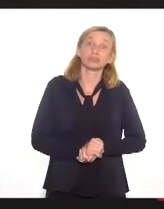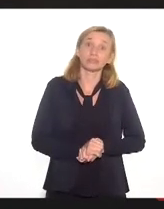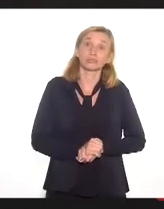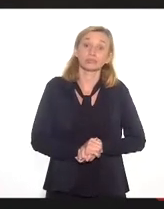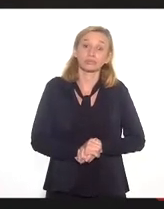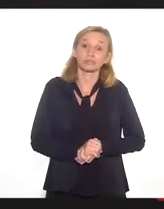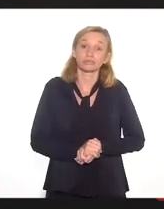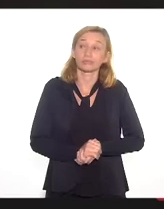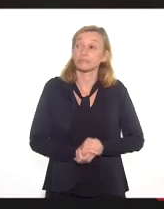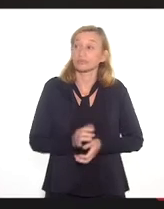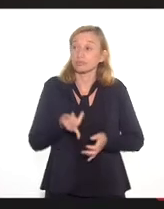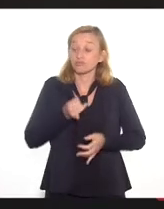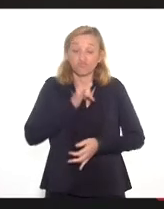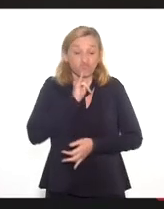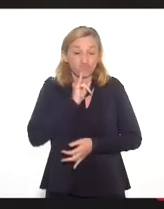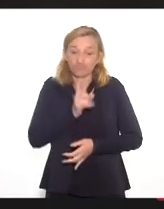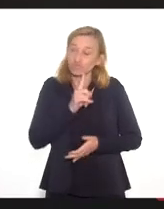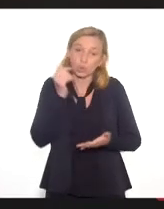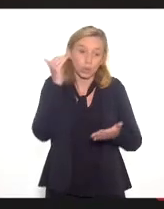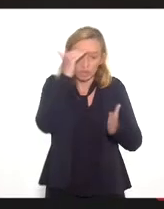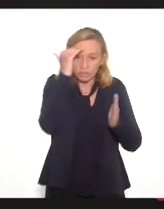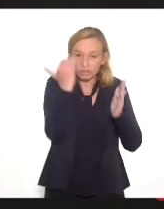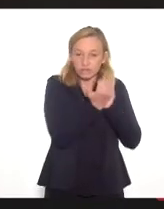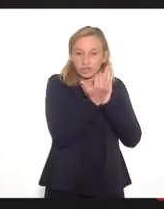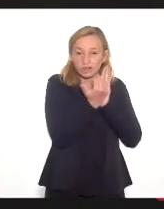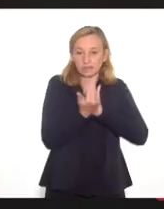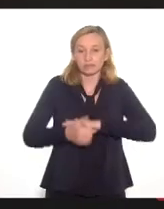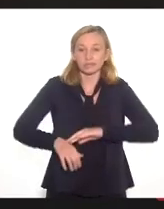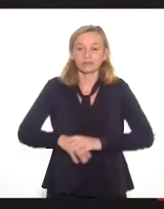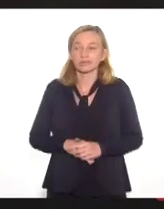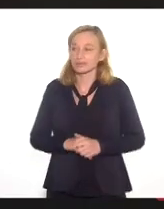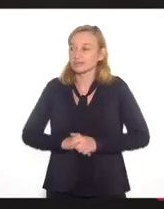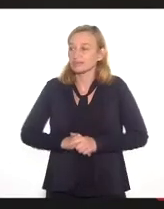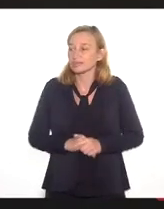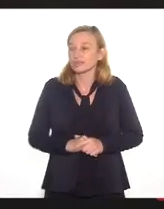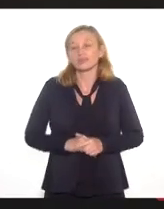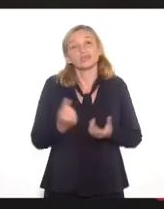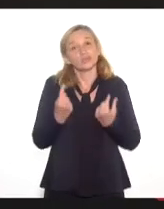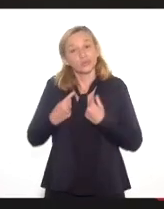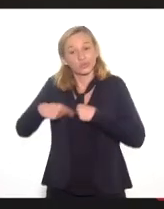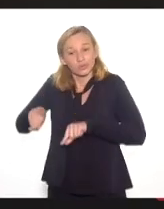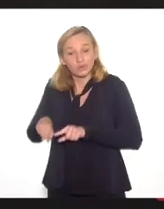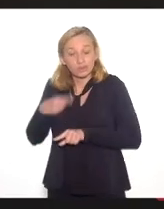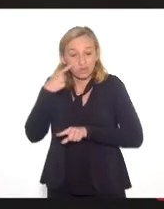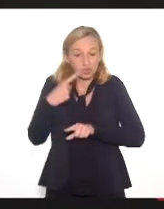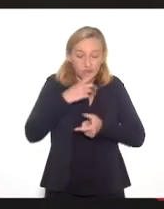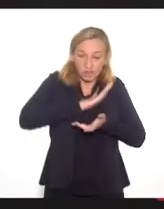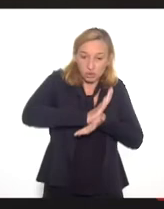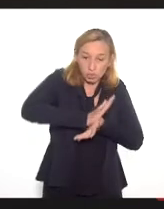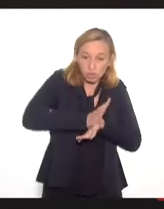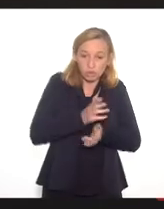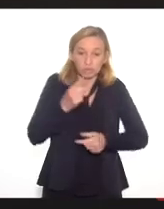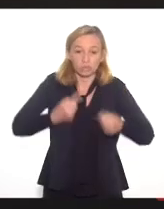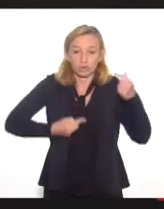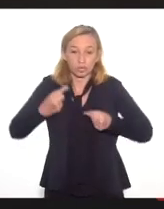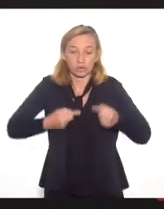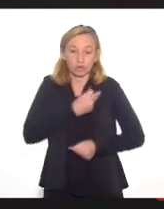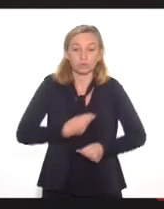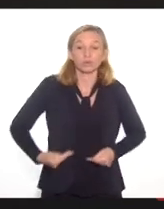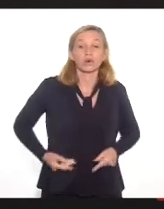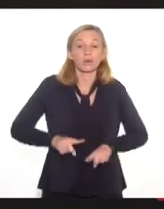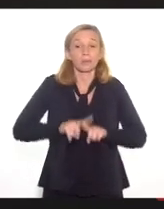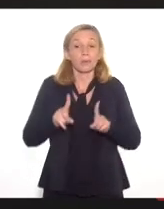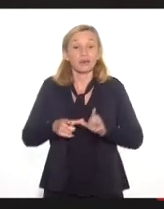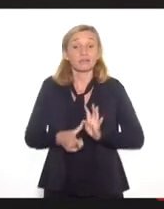isso infelizmente não tem sido cumprido nos últimos anos muito pelo contrário a gente vê uma destruição das políticas públicas mas